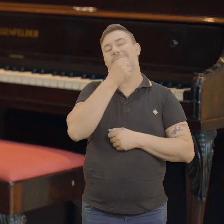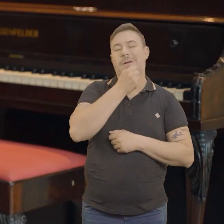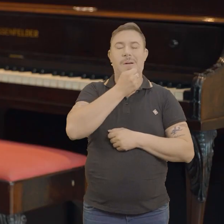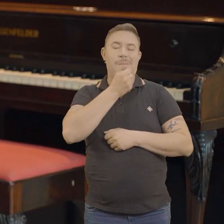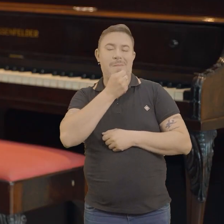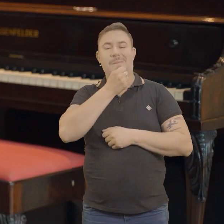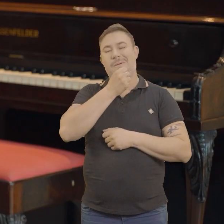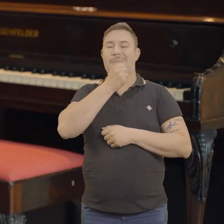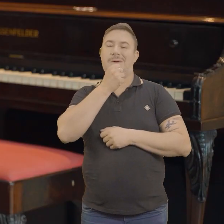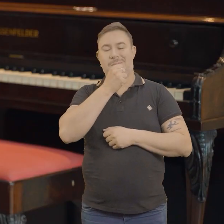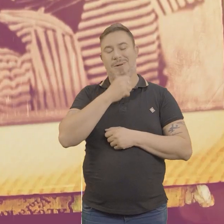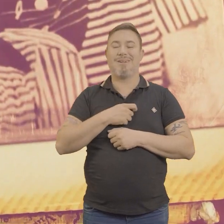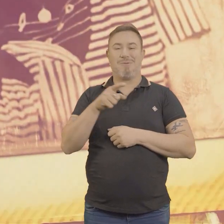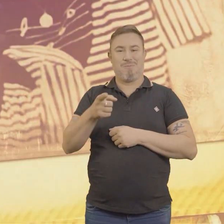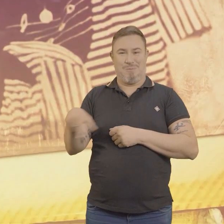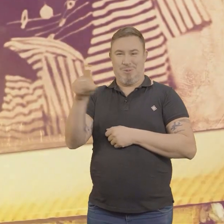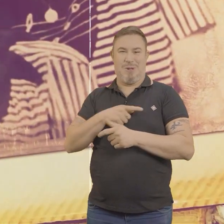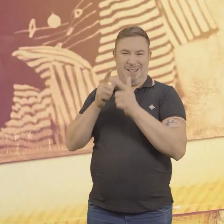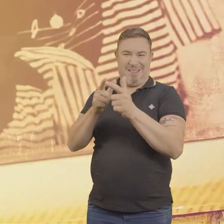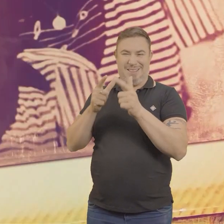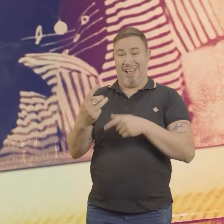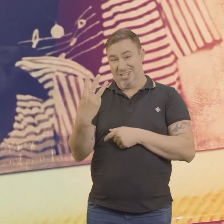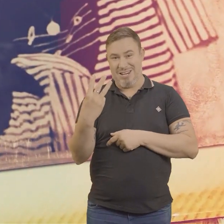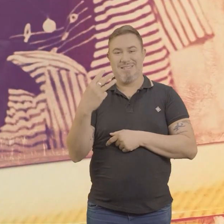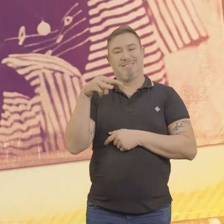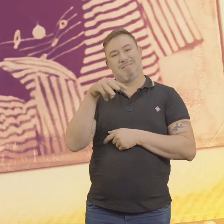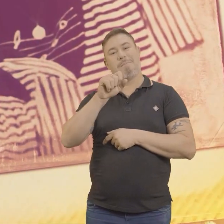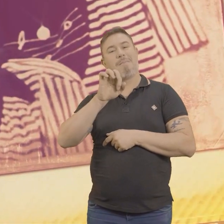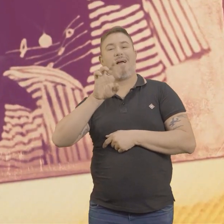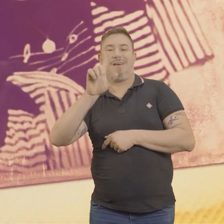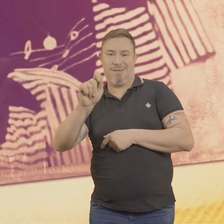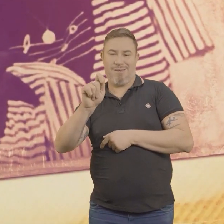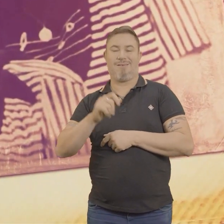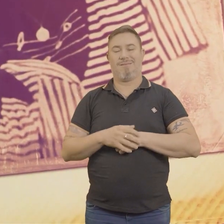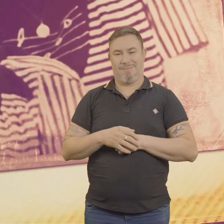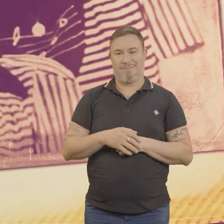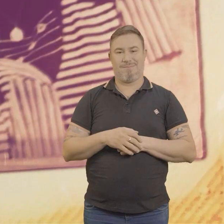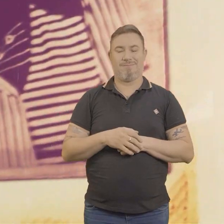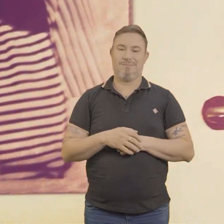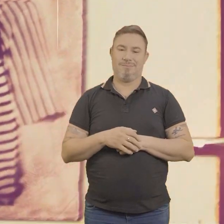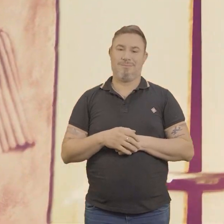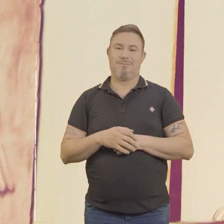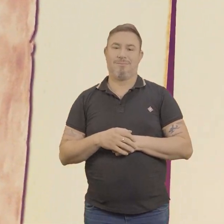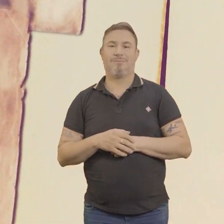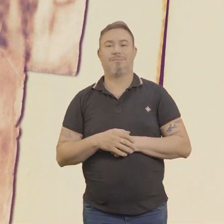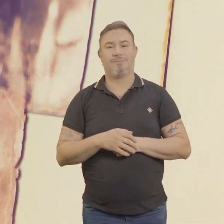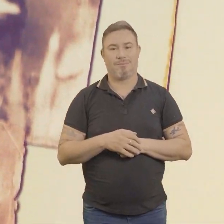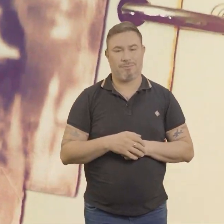que eram chamadas as 3 Marias. Basta o castigo que vens